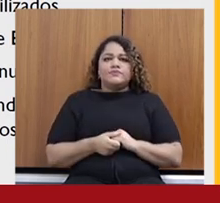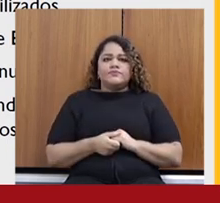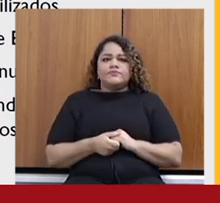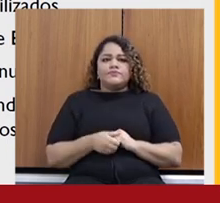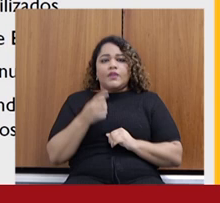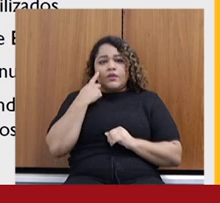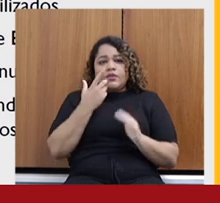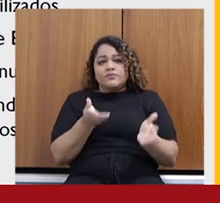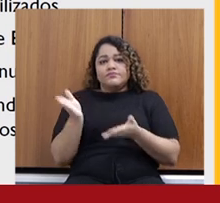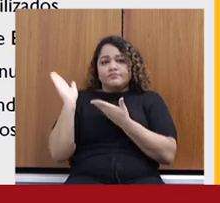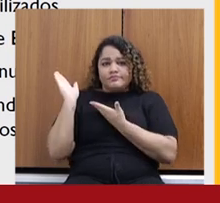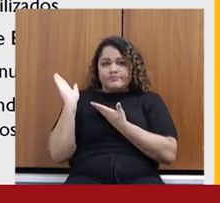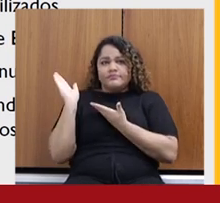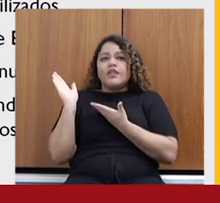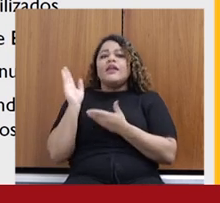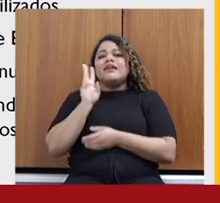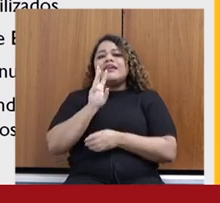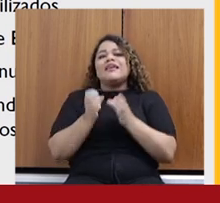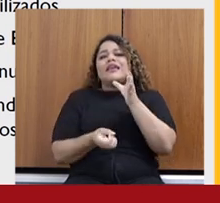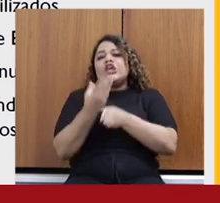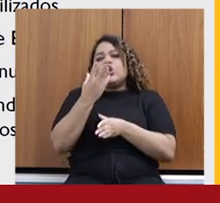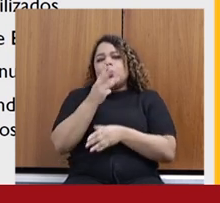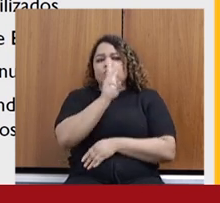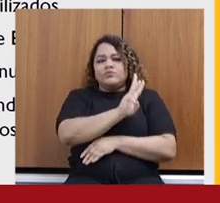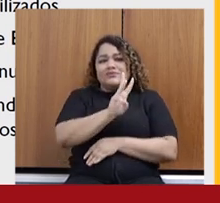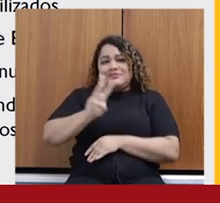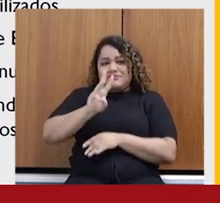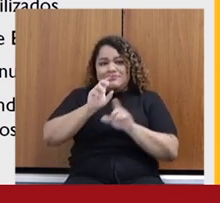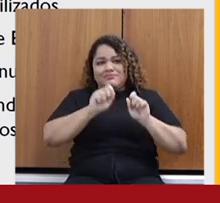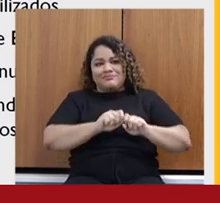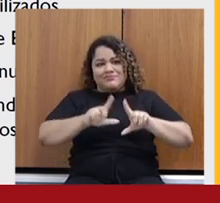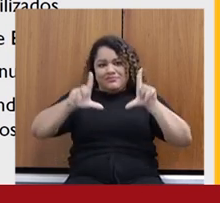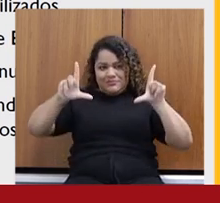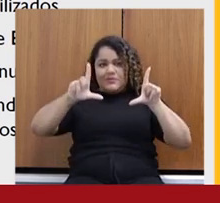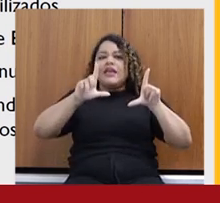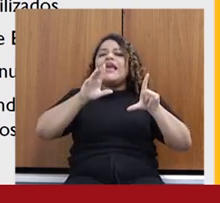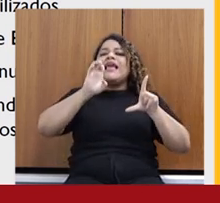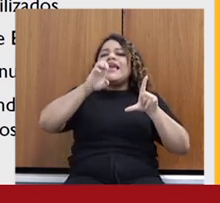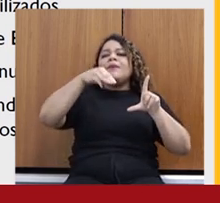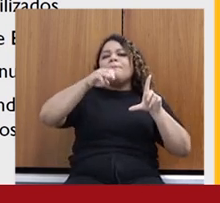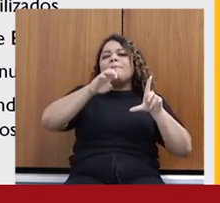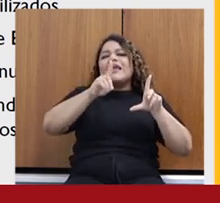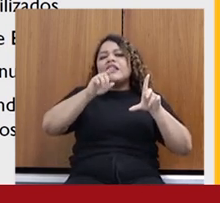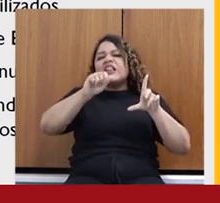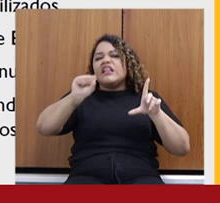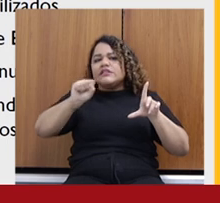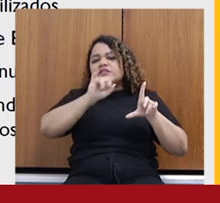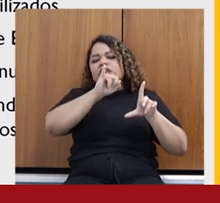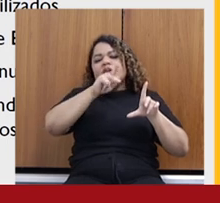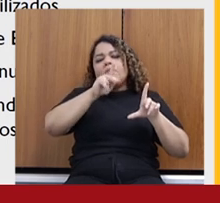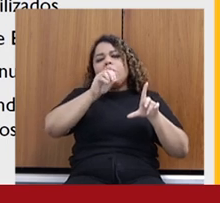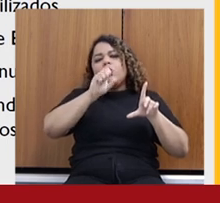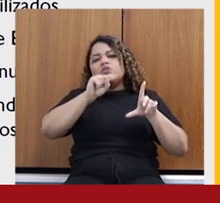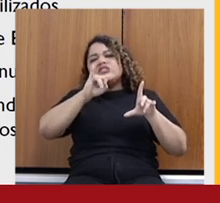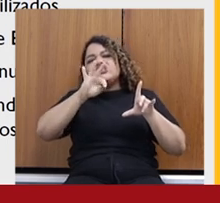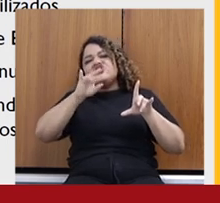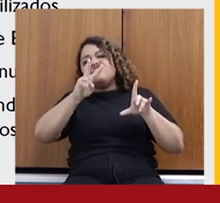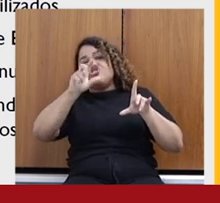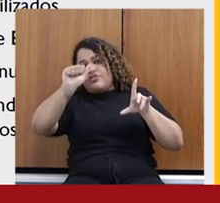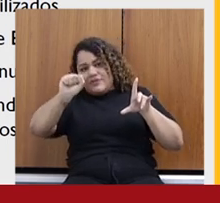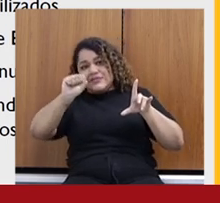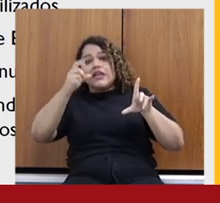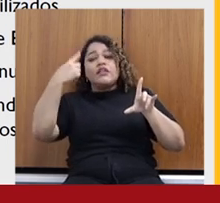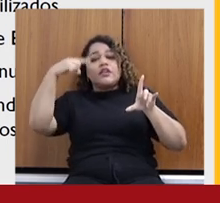de Governo o portal de emendas parlamentares, as emendas impositivas, em que cada deputado pode acessar esse portal e, de